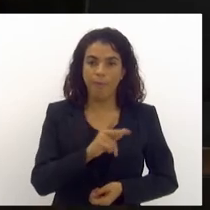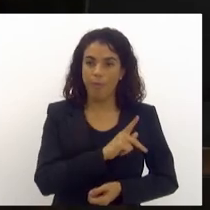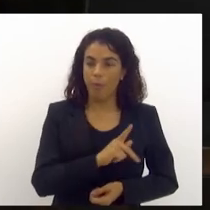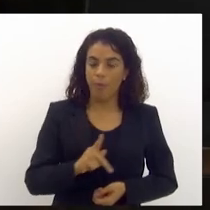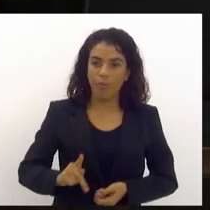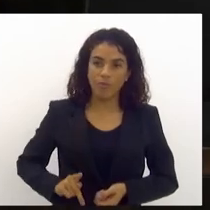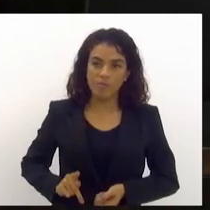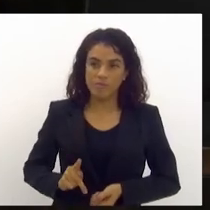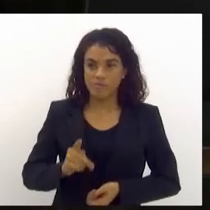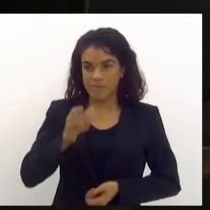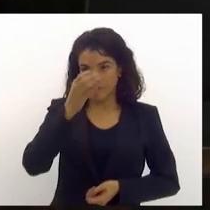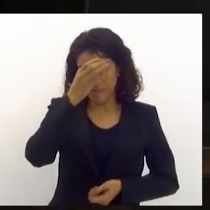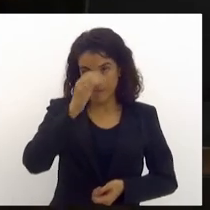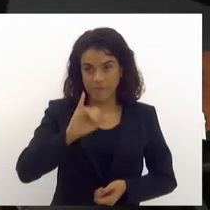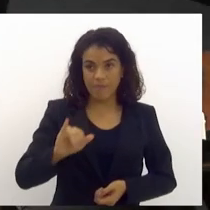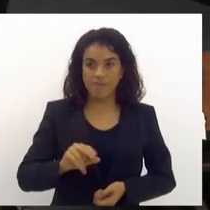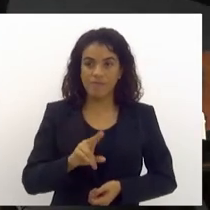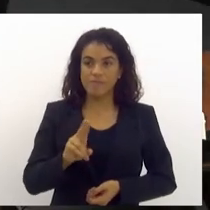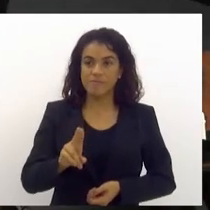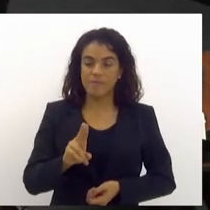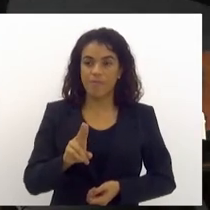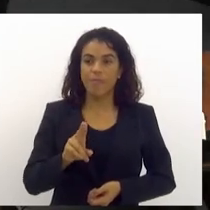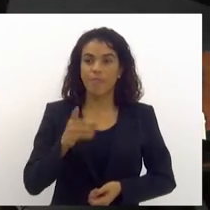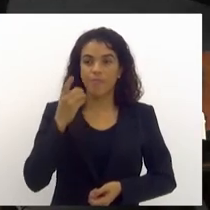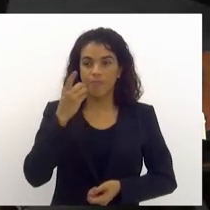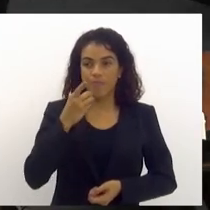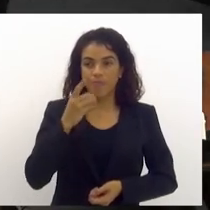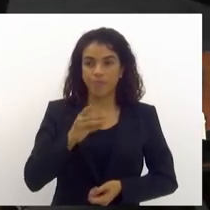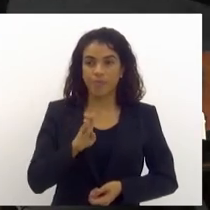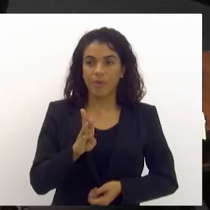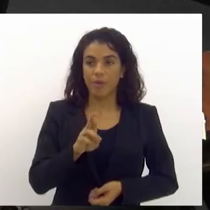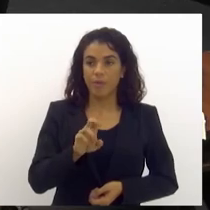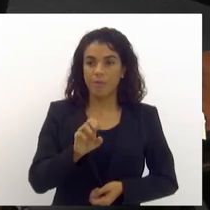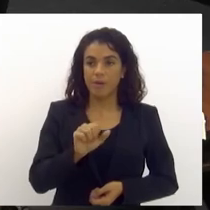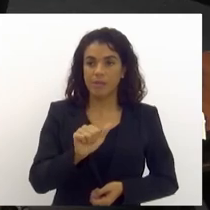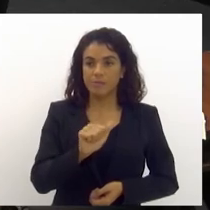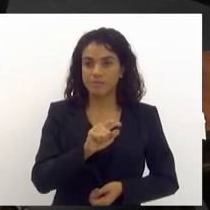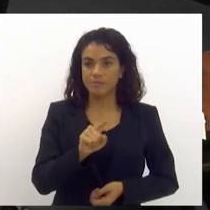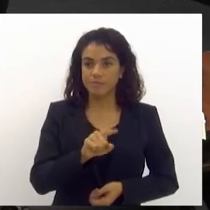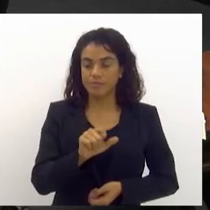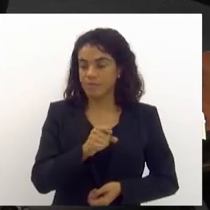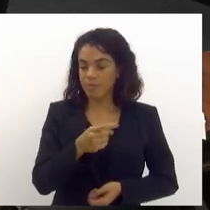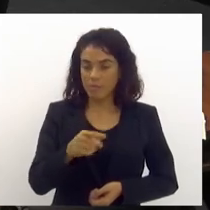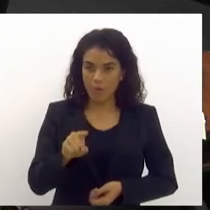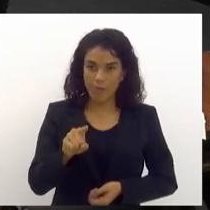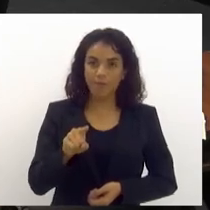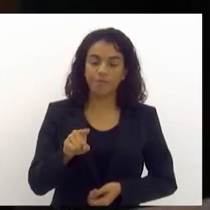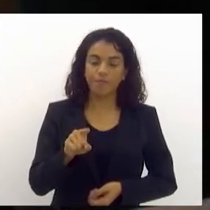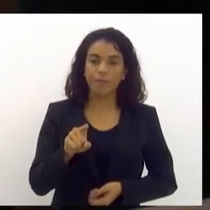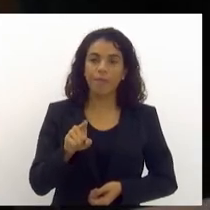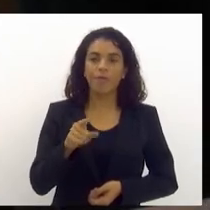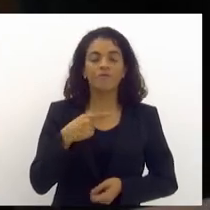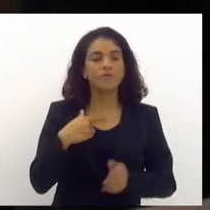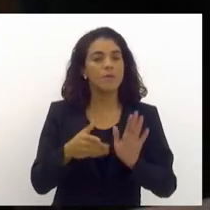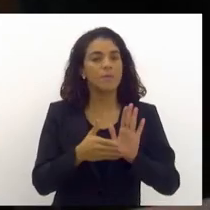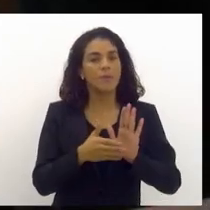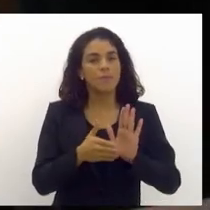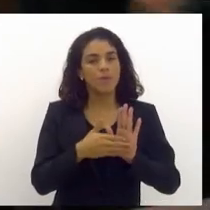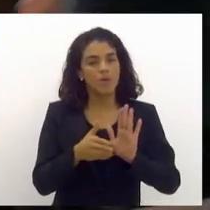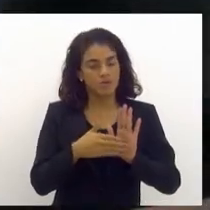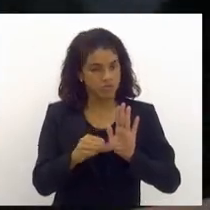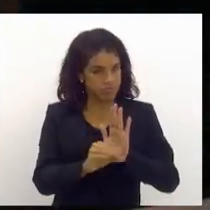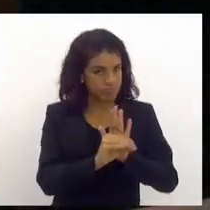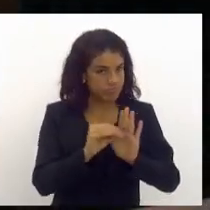Ricardo. Deputado Tia Ju. Senhor presidente, o deputado Brazão e os demais deputados aí que estão fazendo a proposta, essa